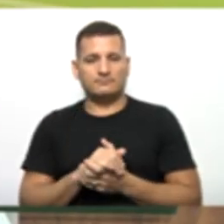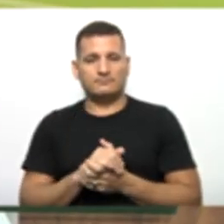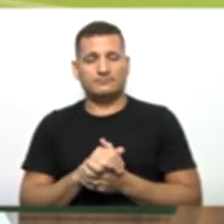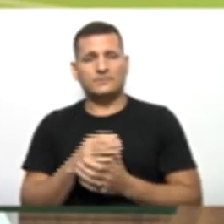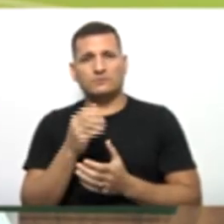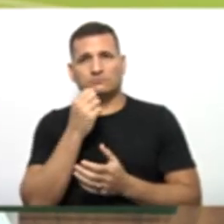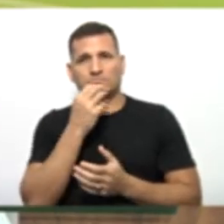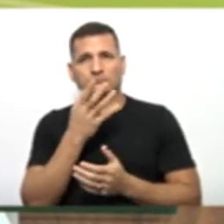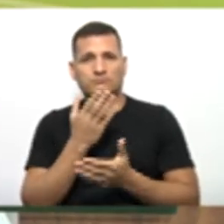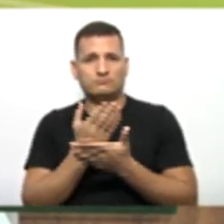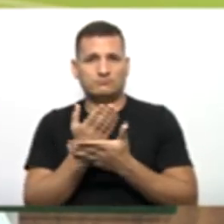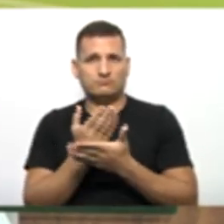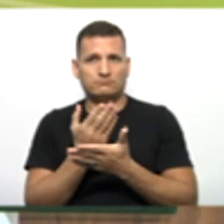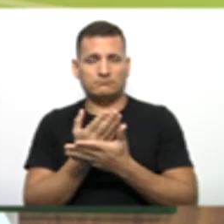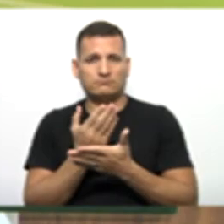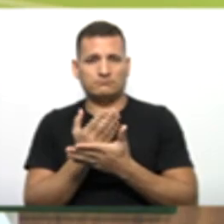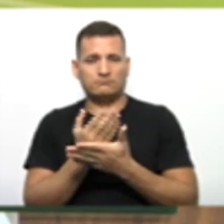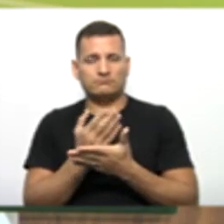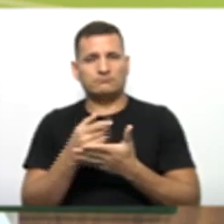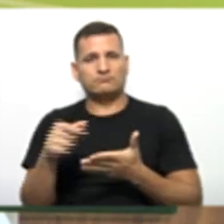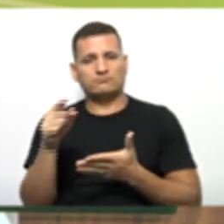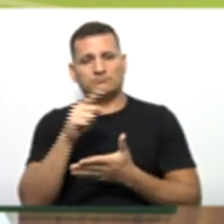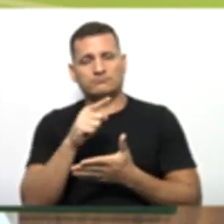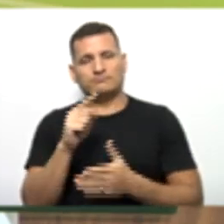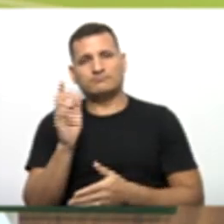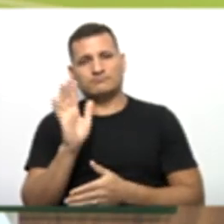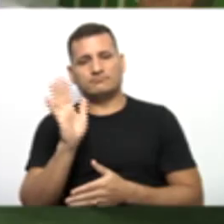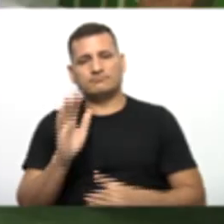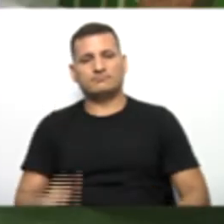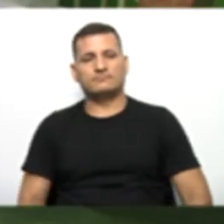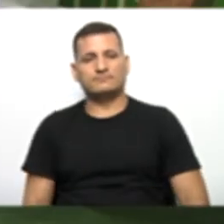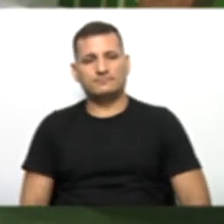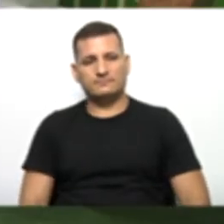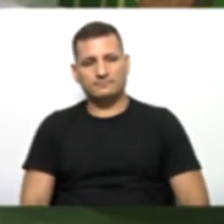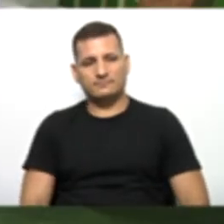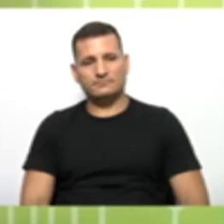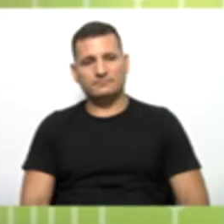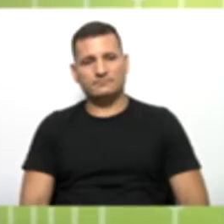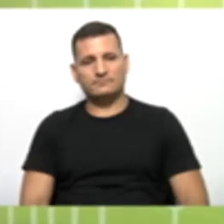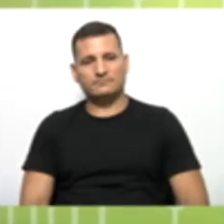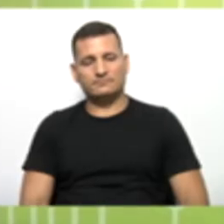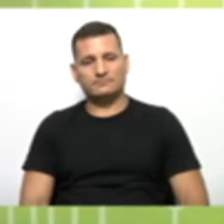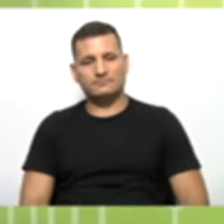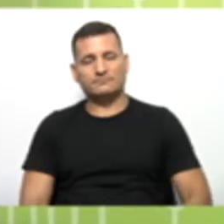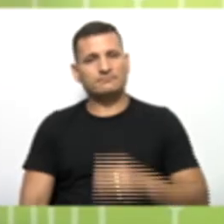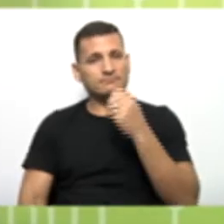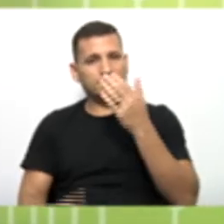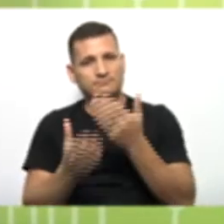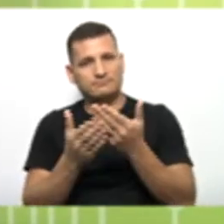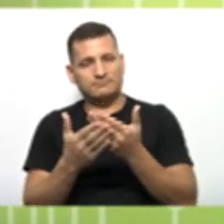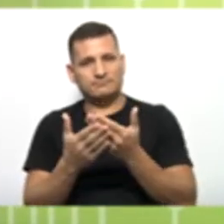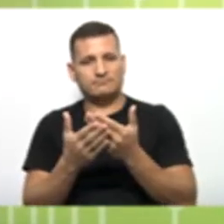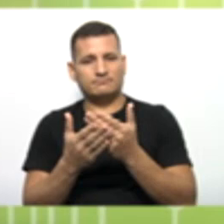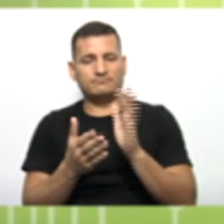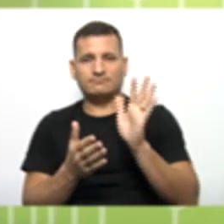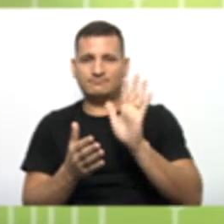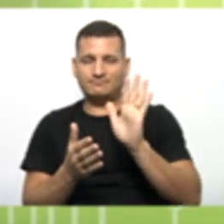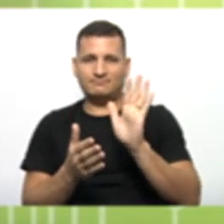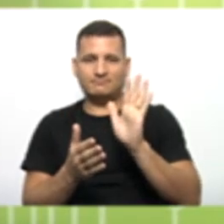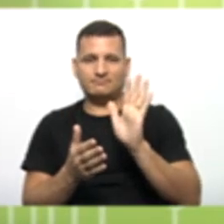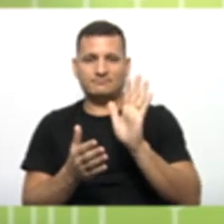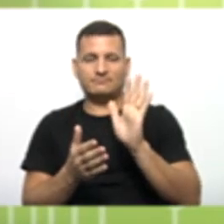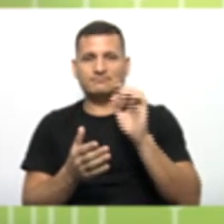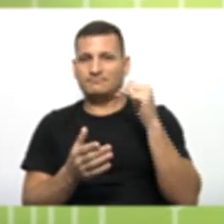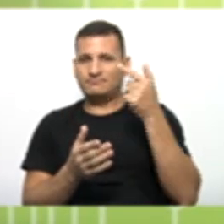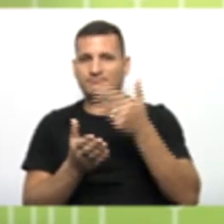bom estudo, né? Isso, e até a próxima. É isso aí, pessoal. Bons estudos e a próxima aula a gente se vê já com a